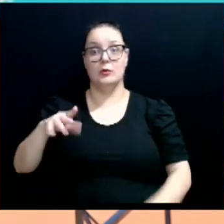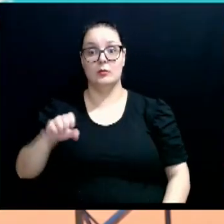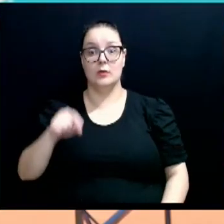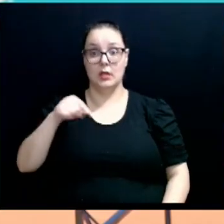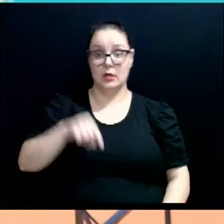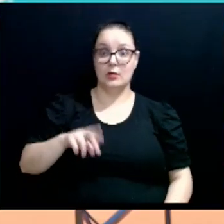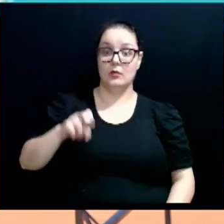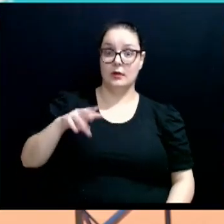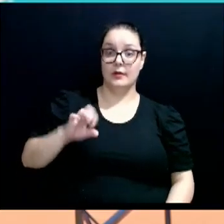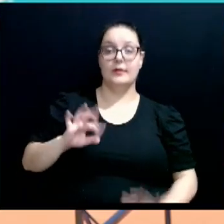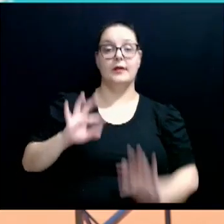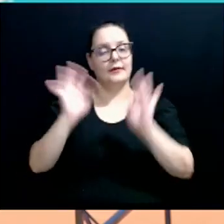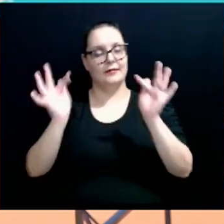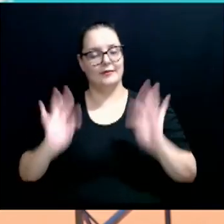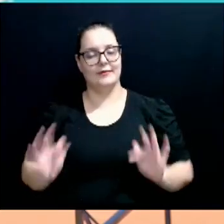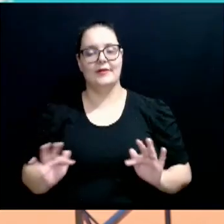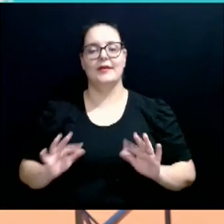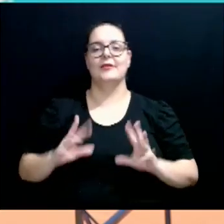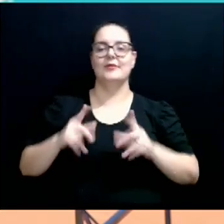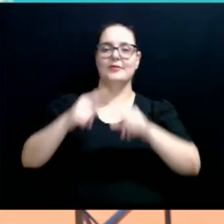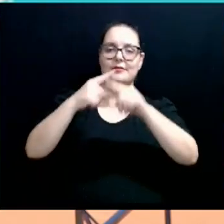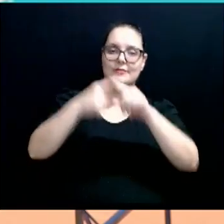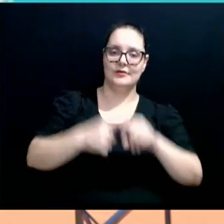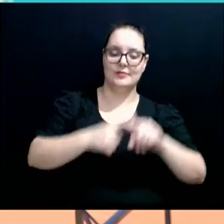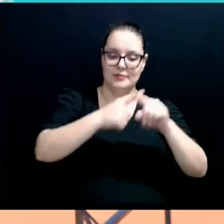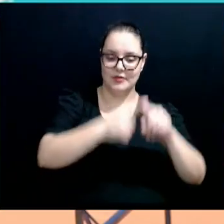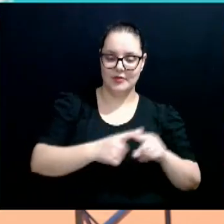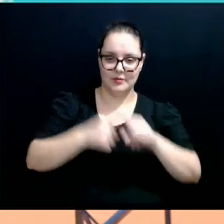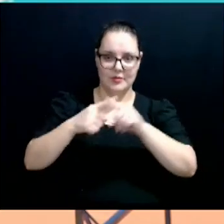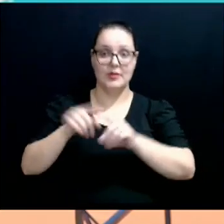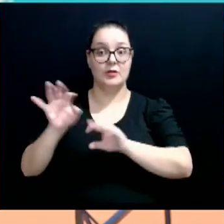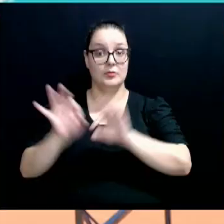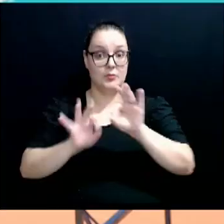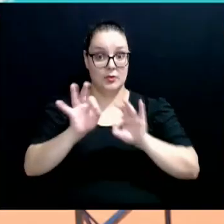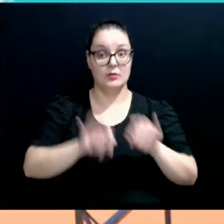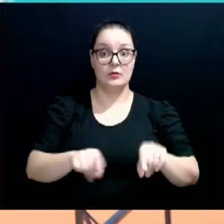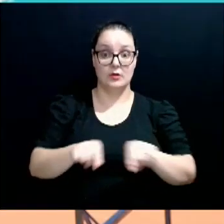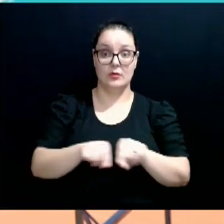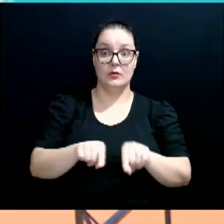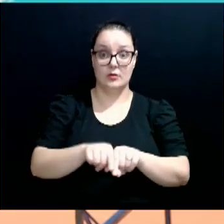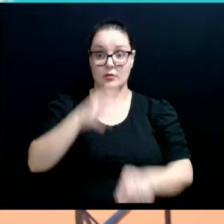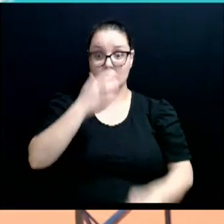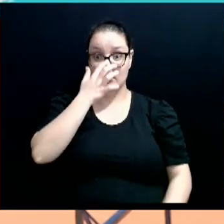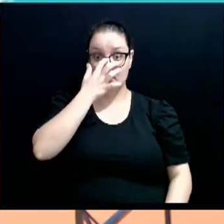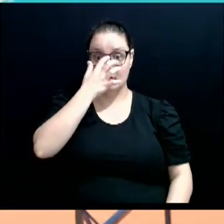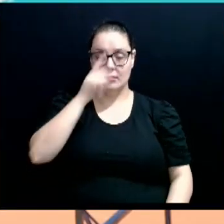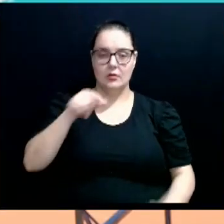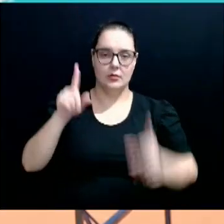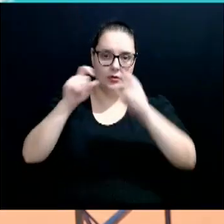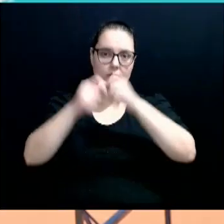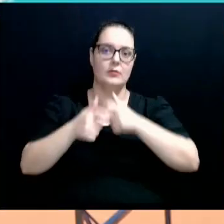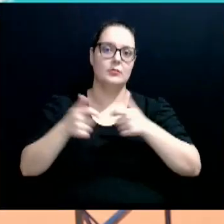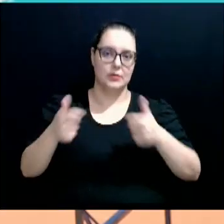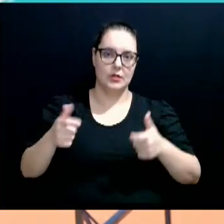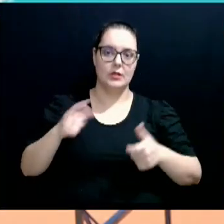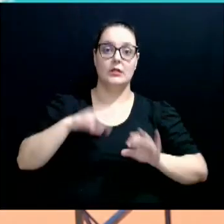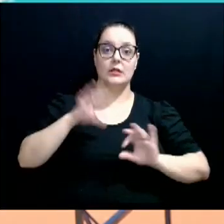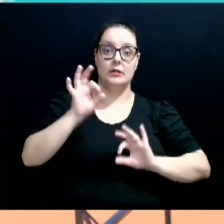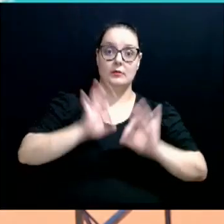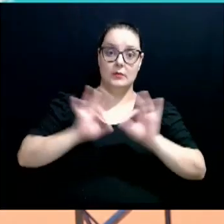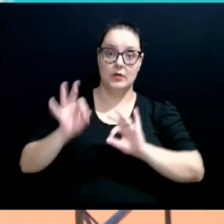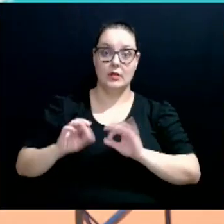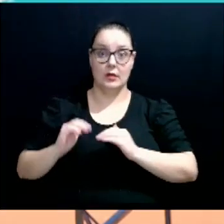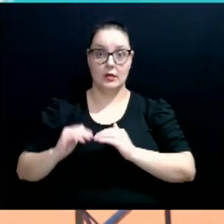todos esses campeonatos. A gente tem se preparado muito para também, é um desafio enorme ainda também, você tem que se preparar a mais, né, para todos